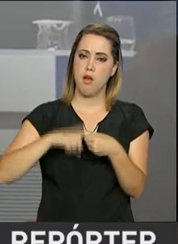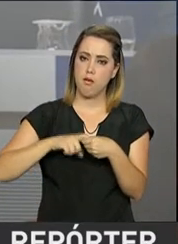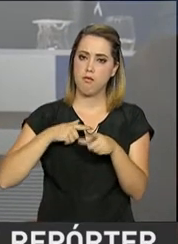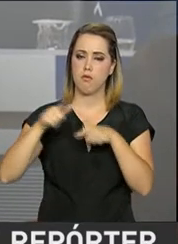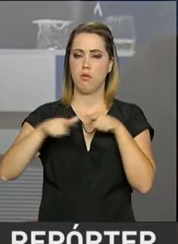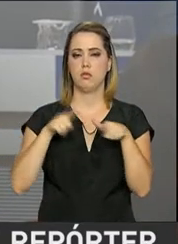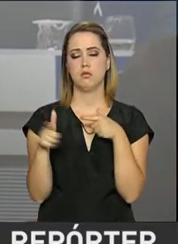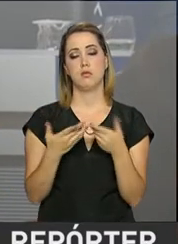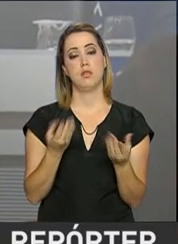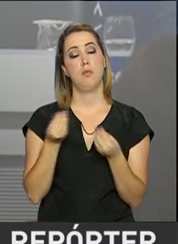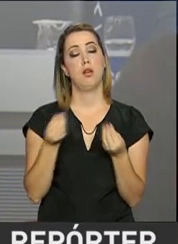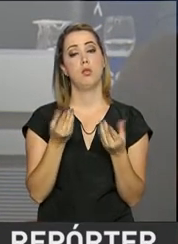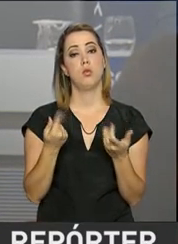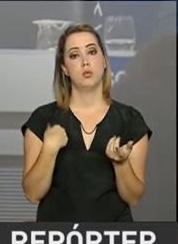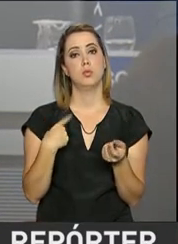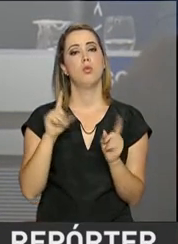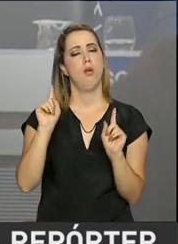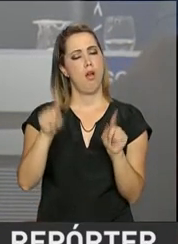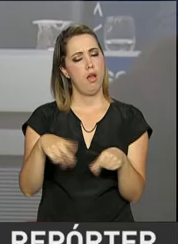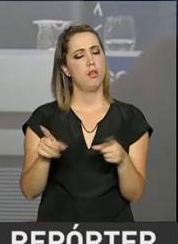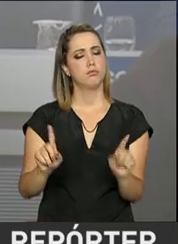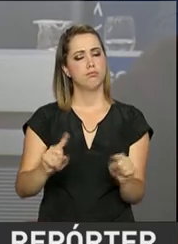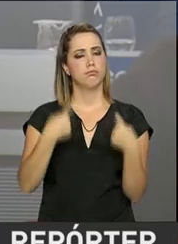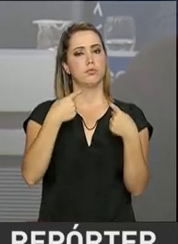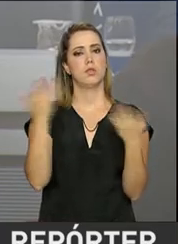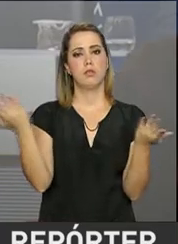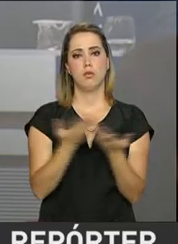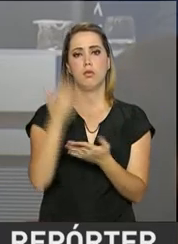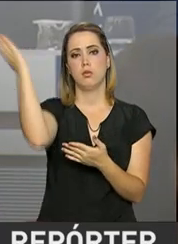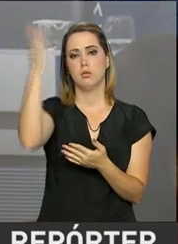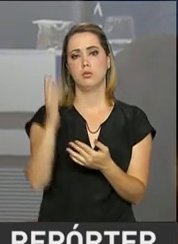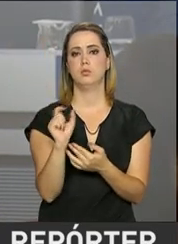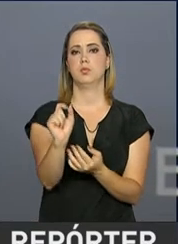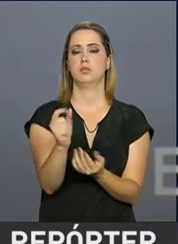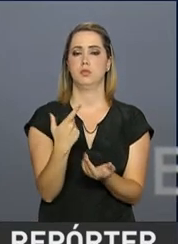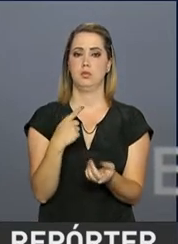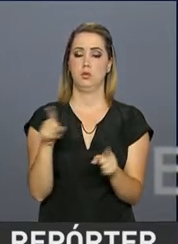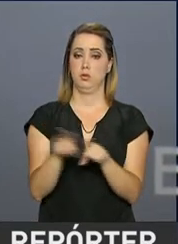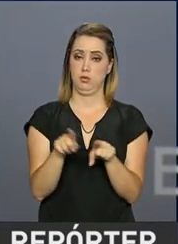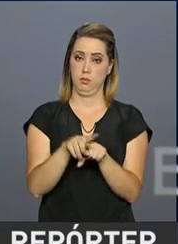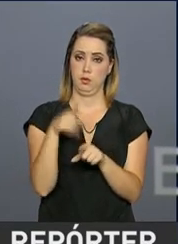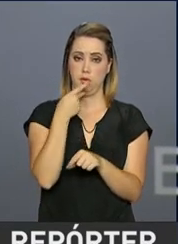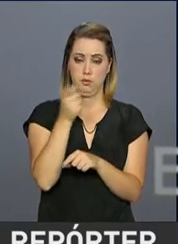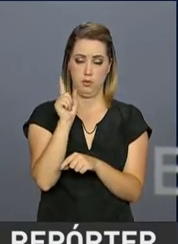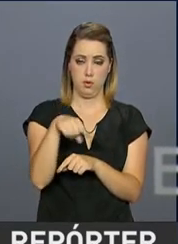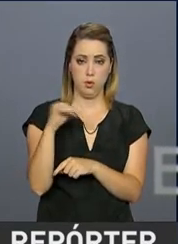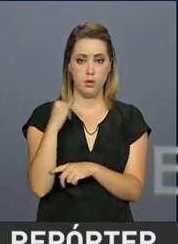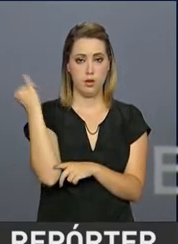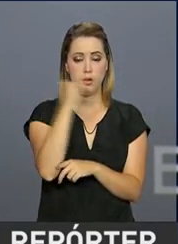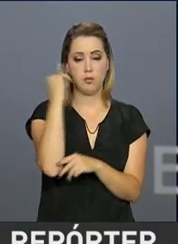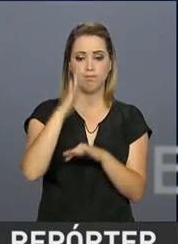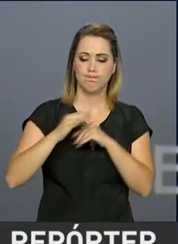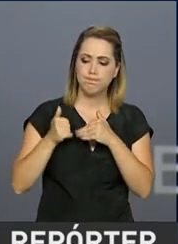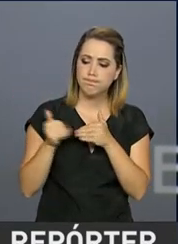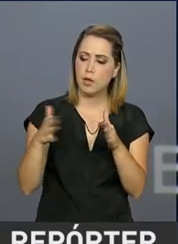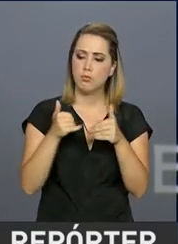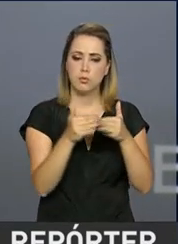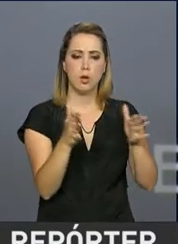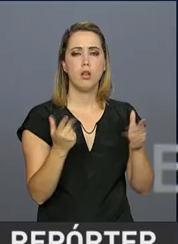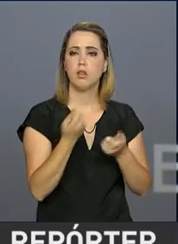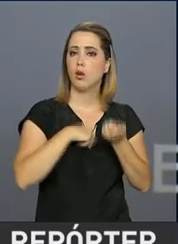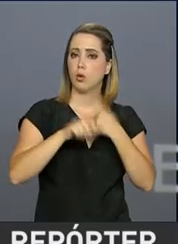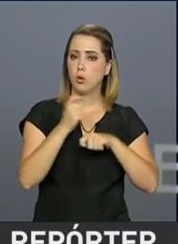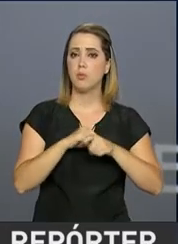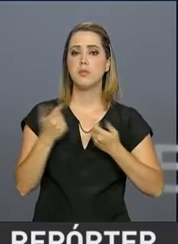na Suíça que esse é o principal desafio do Brasil neste momento. O ministro disse também que é importante o país promover uma abertura maior da